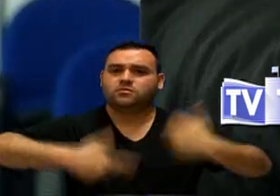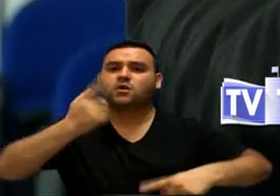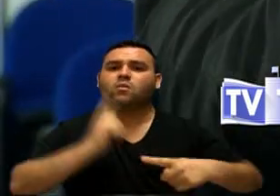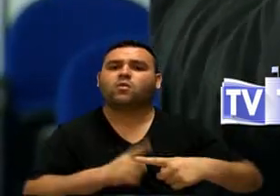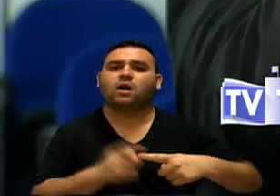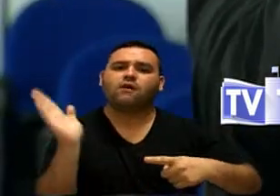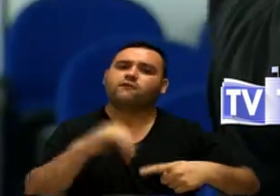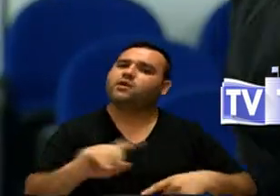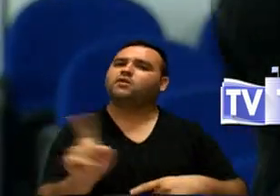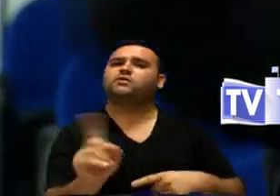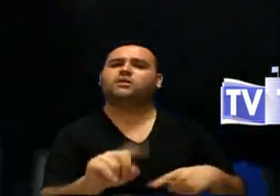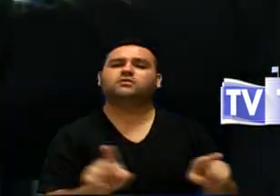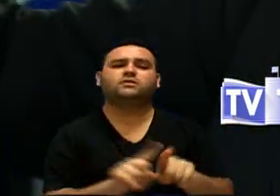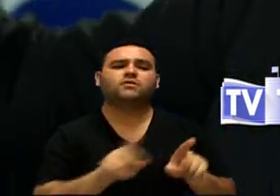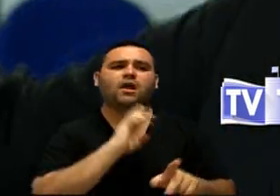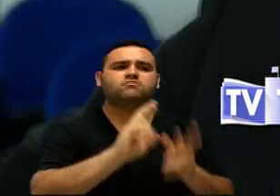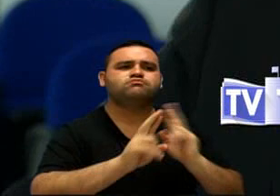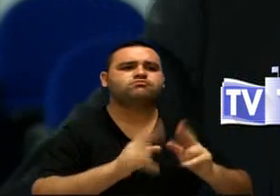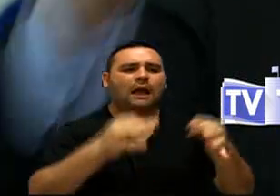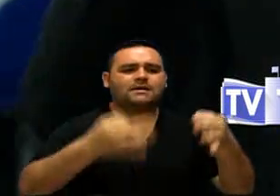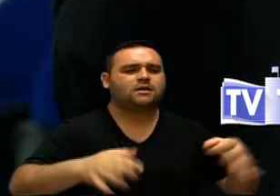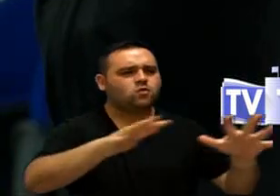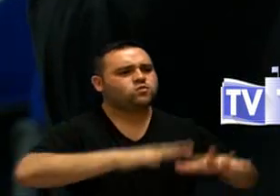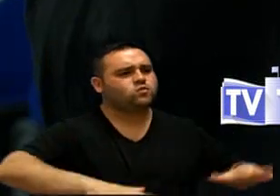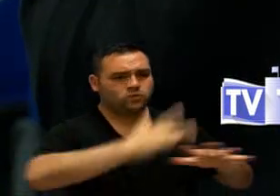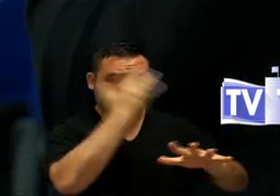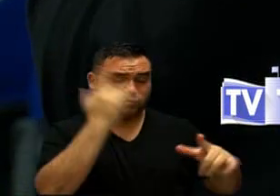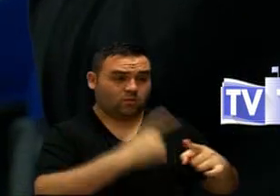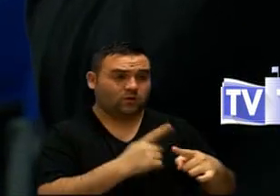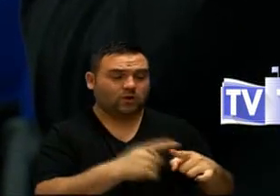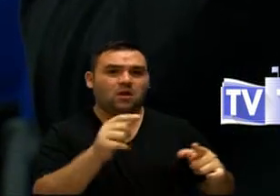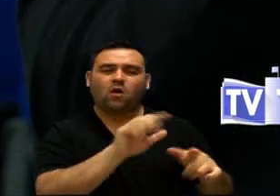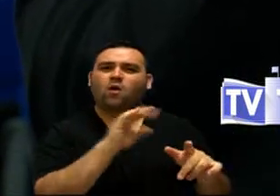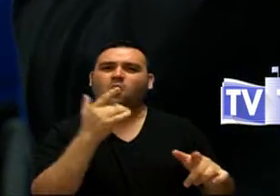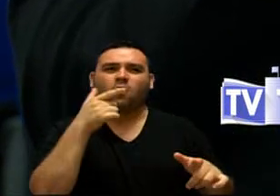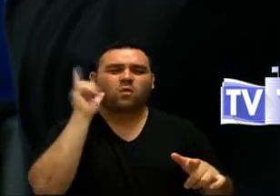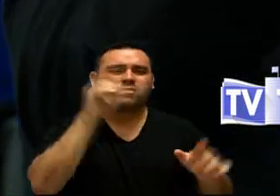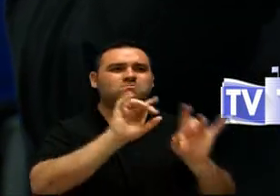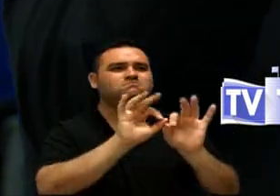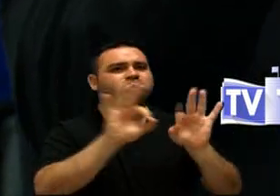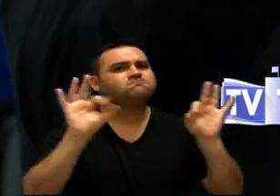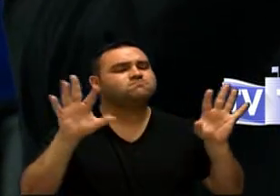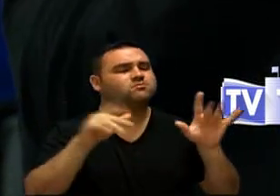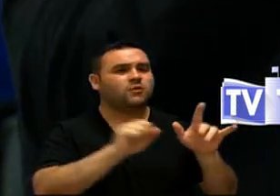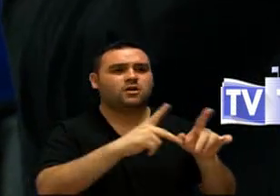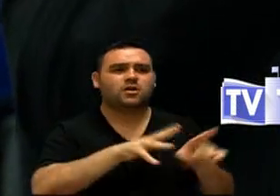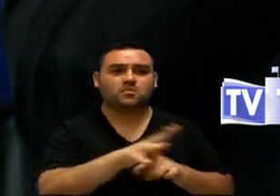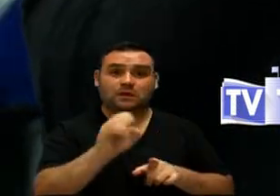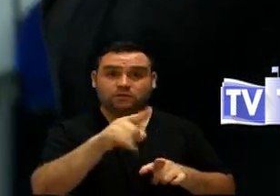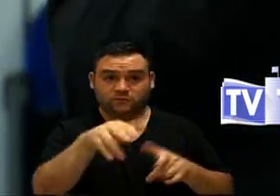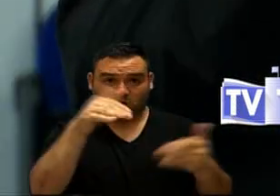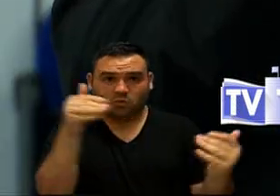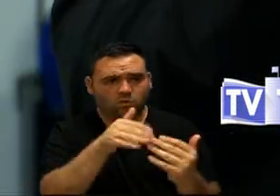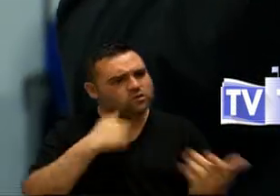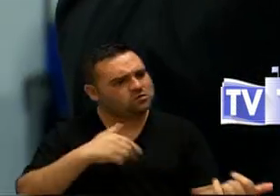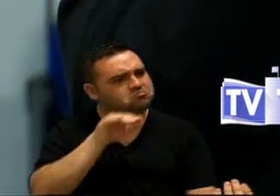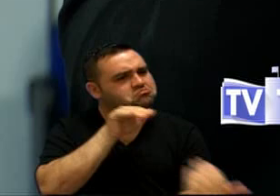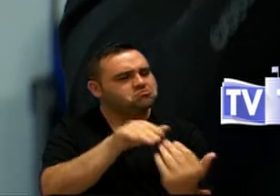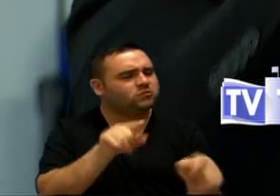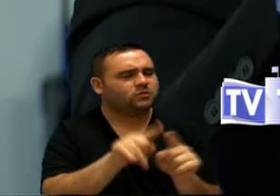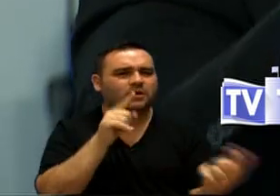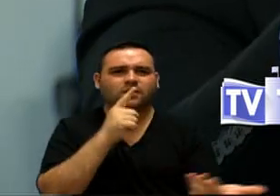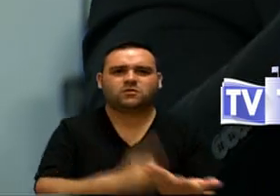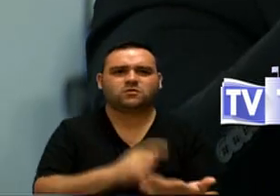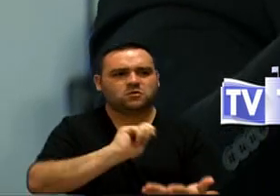porquê que ela não veio. E dar uma resposta para a população pela brilhante audiência pública que Vossa Excelência fez. Se Vossa Excelência concordar, eu assino com Vossa Excelência